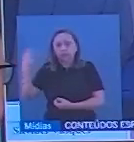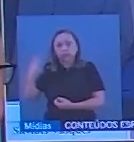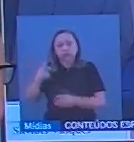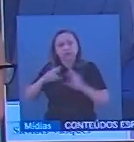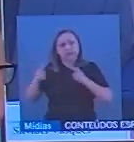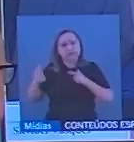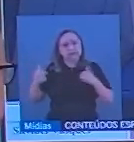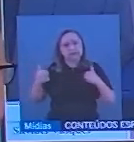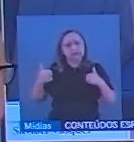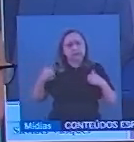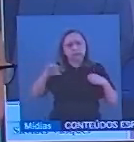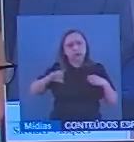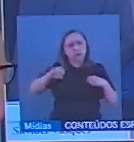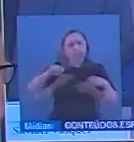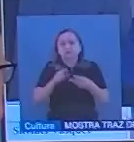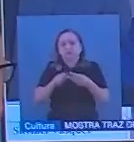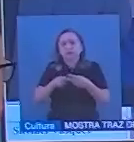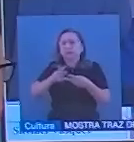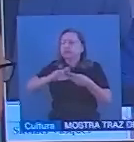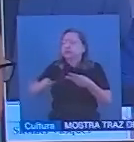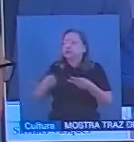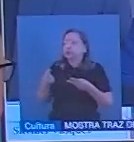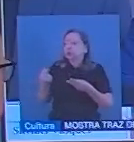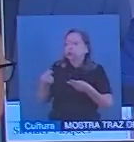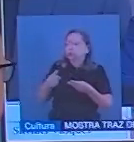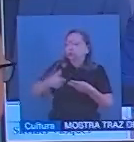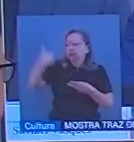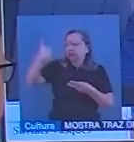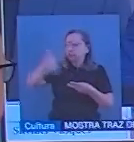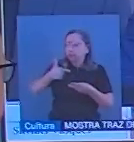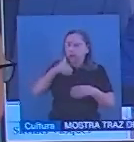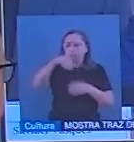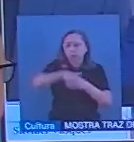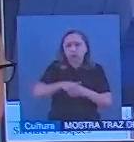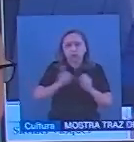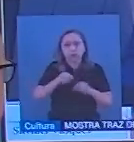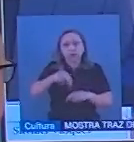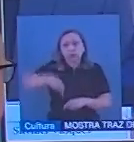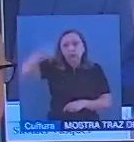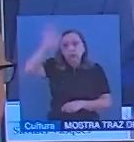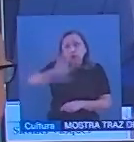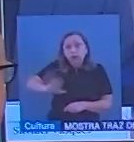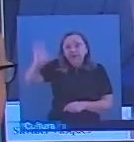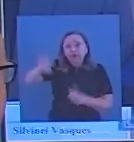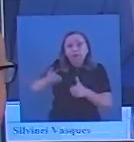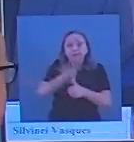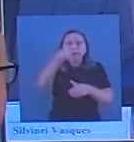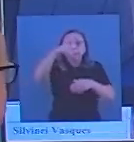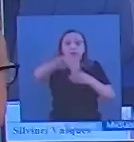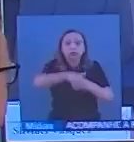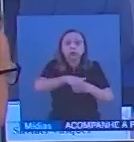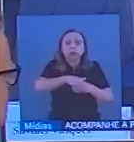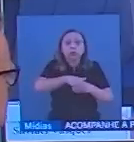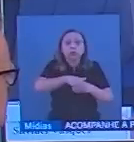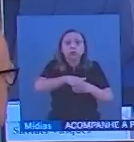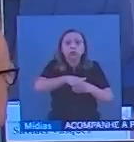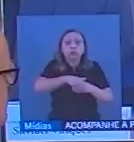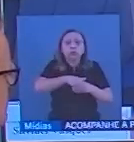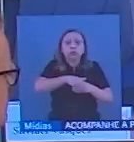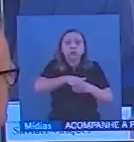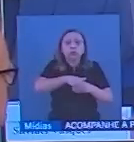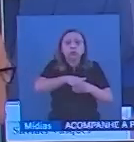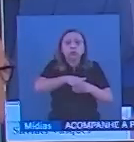República, a velha ou a nova, tanto faz, e contra o Supremo também. O tempo é inimigo